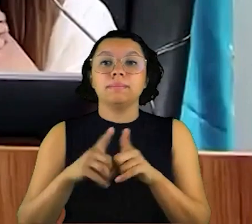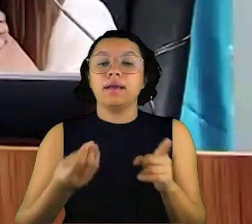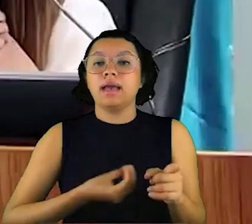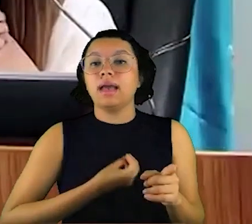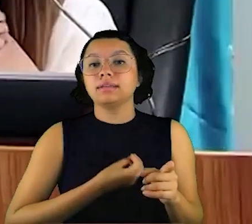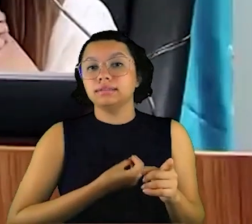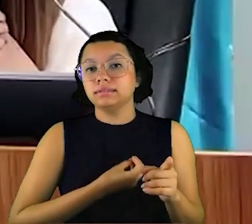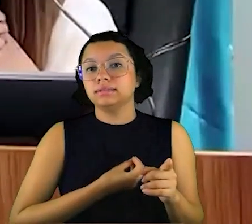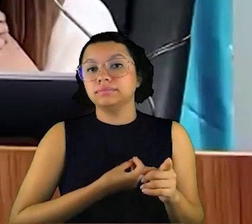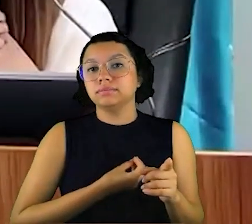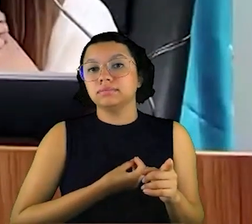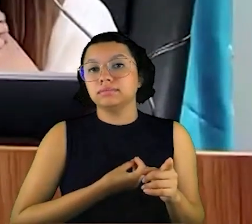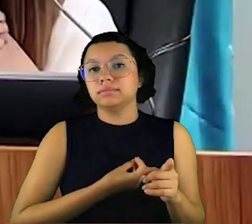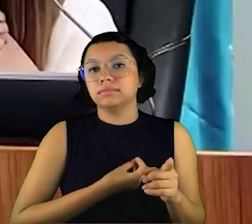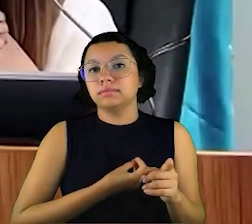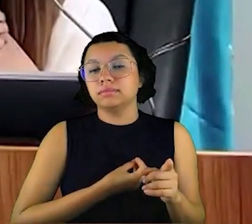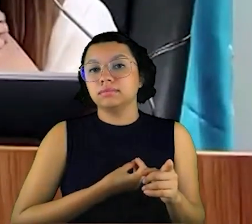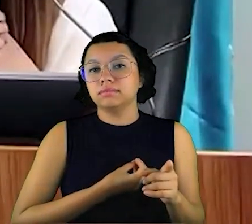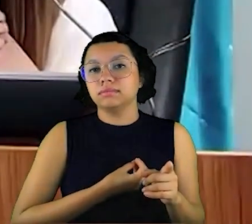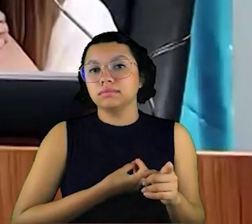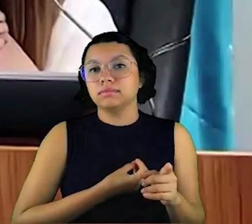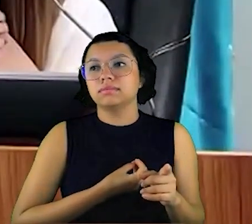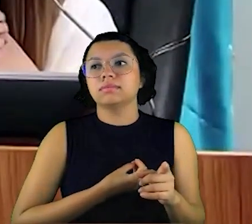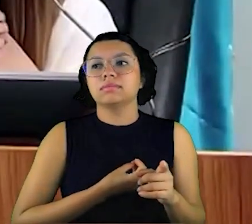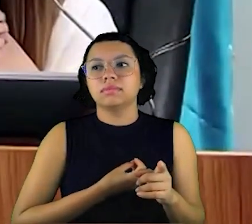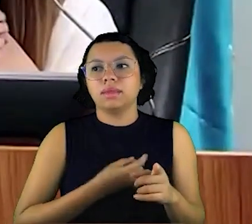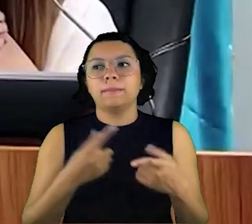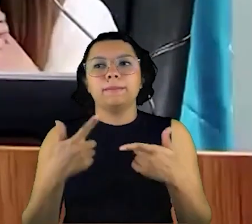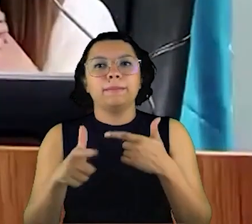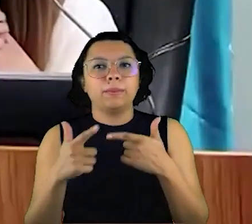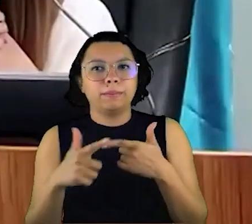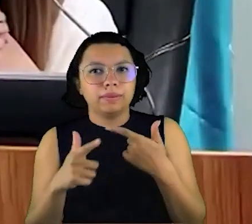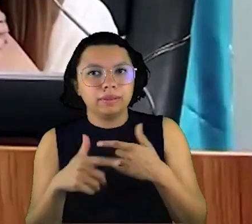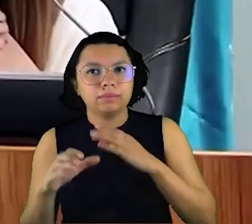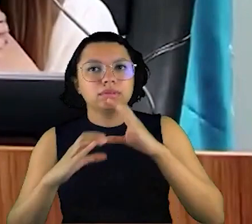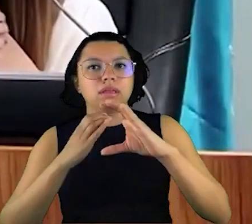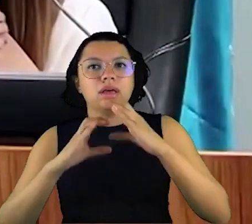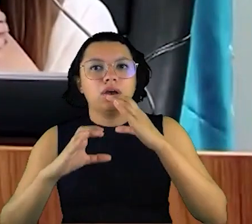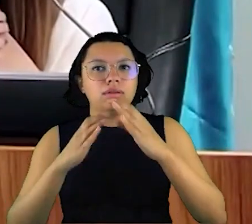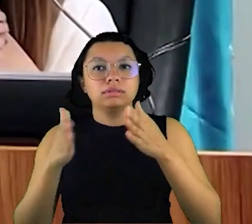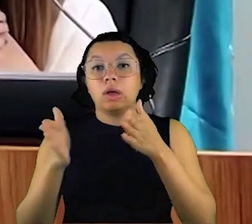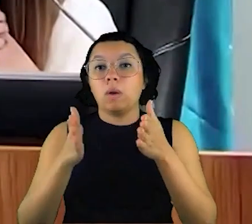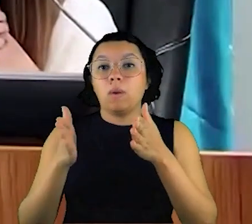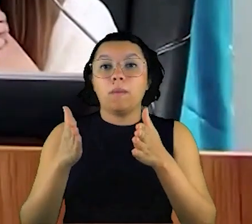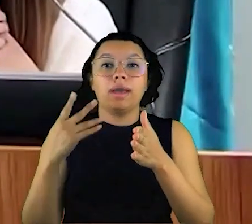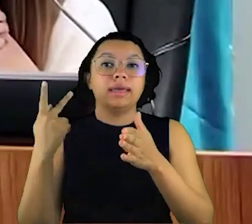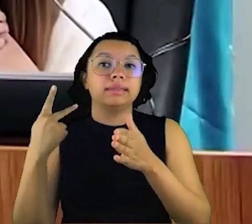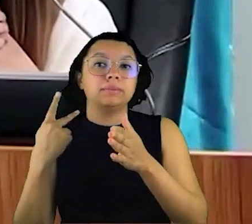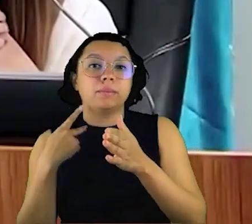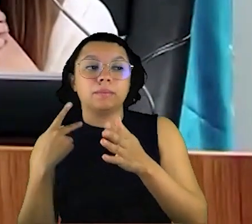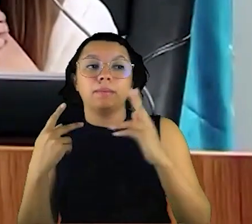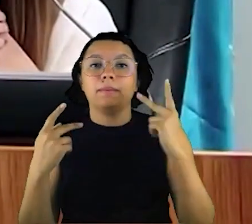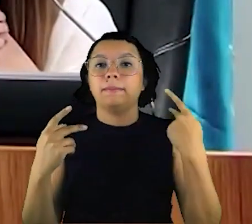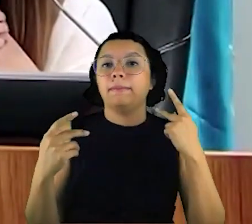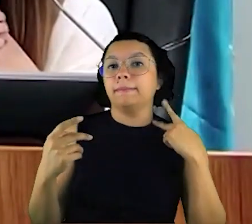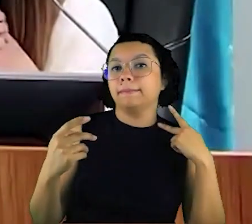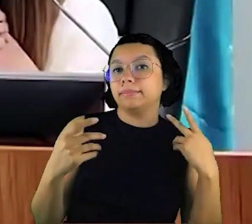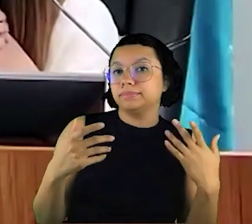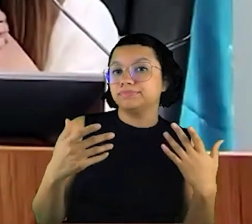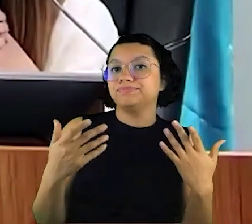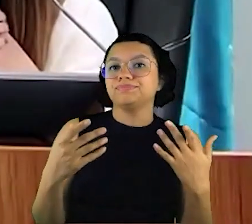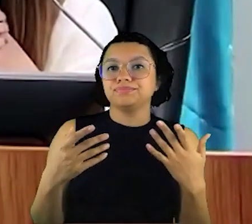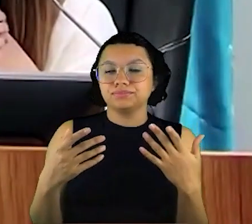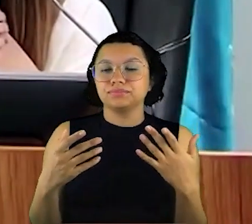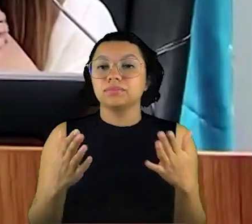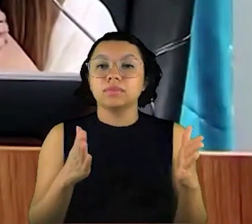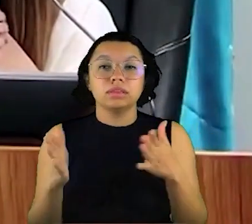também que exista ruído de comunicação entre procuradores. Isso é possível de acontecer, especialmente